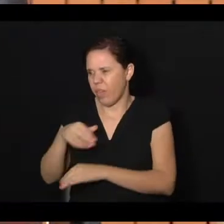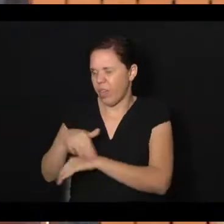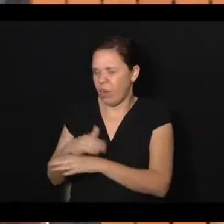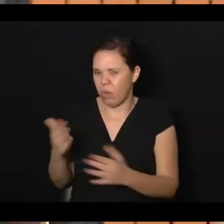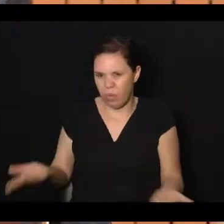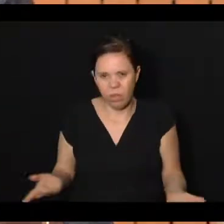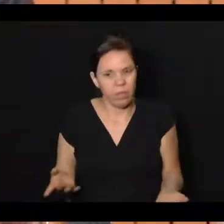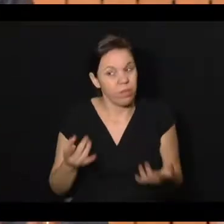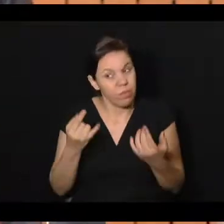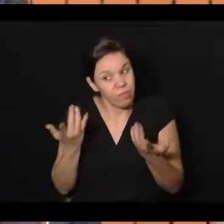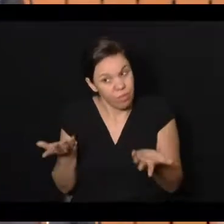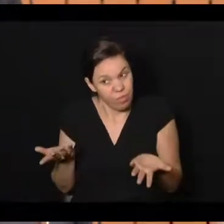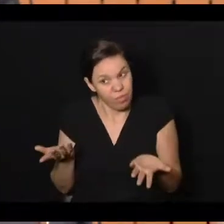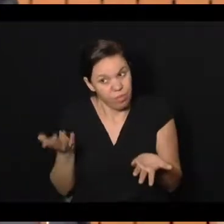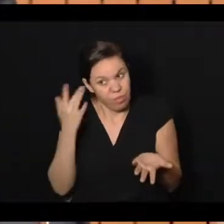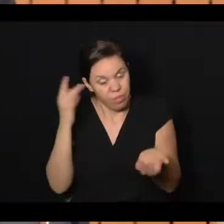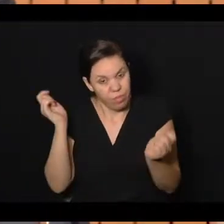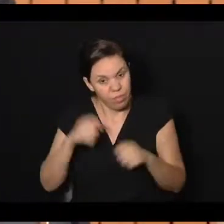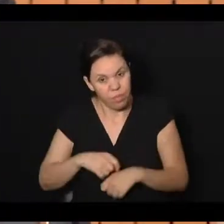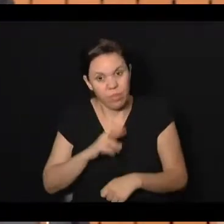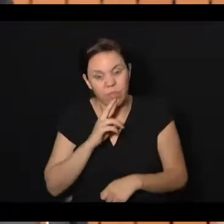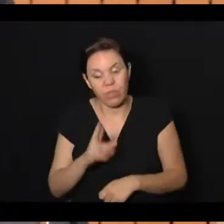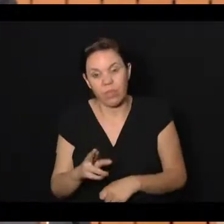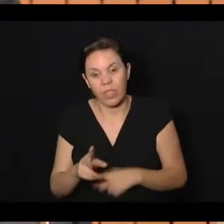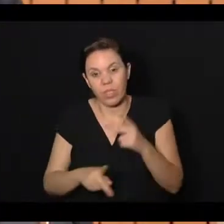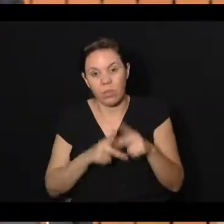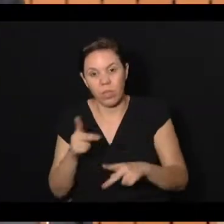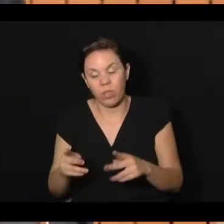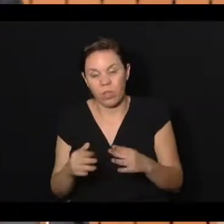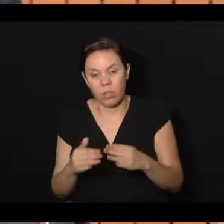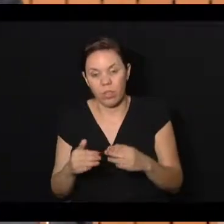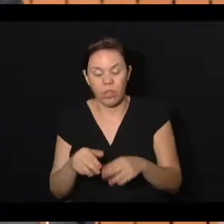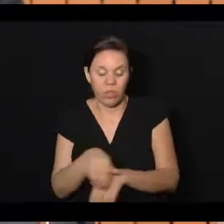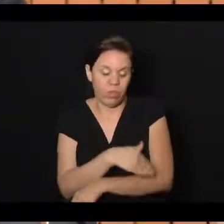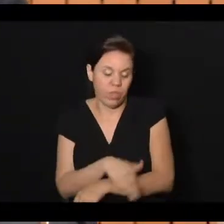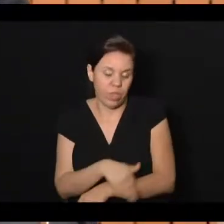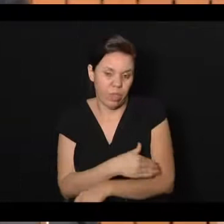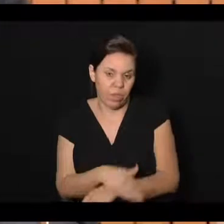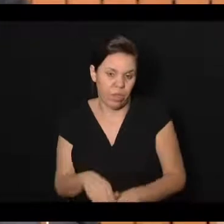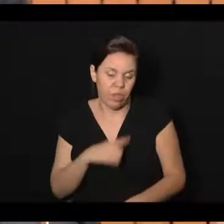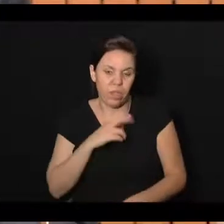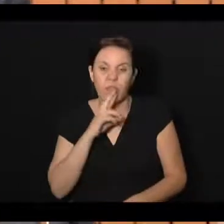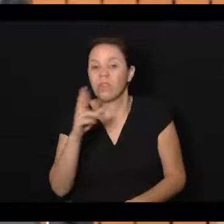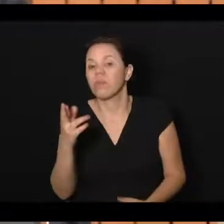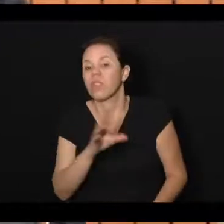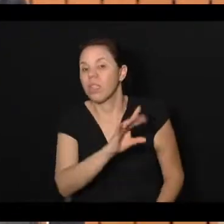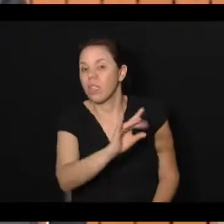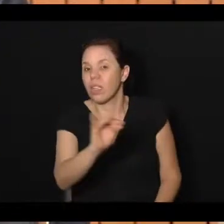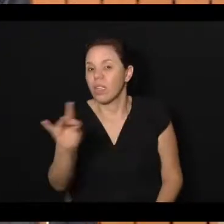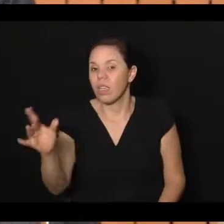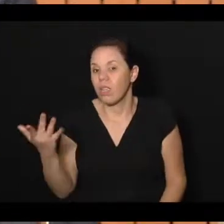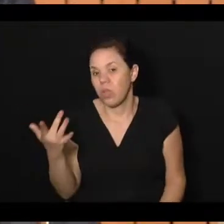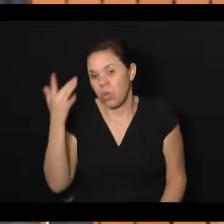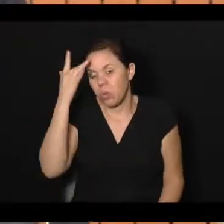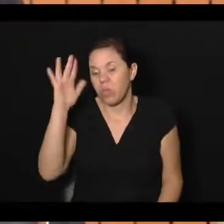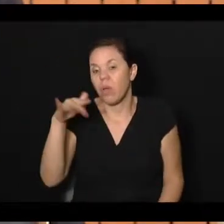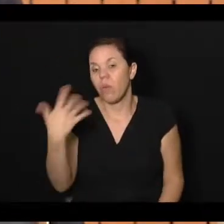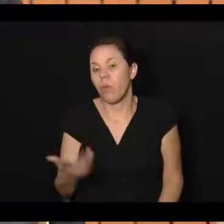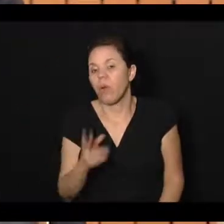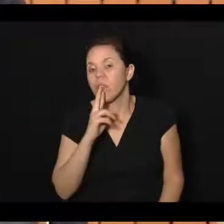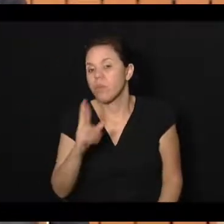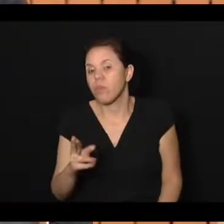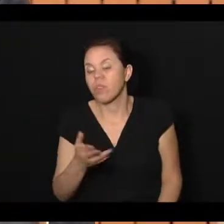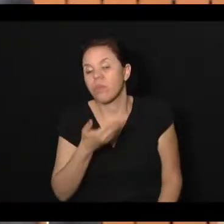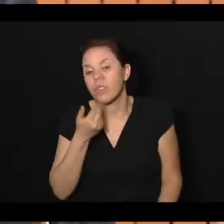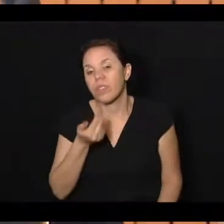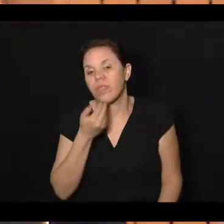logicamente quem dar essa resposta da população de cada um que você perguntar se ele daria uma resposta não vou dizer pra você qual é a resposta mais fácil